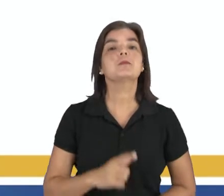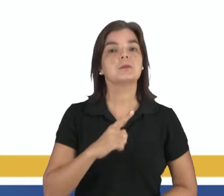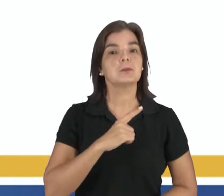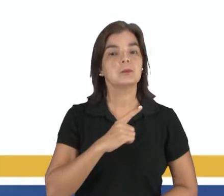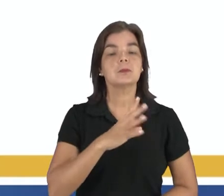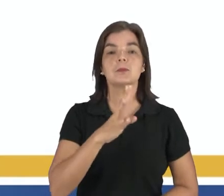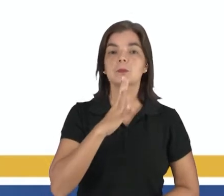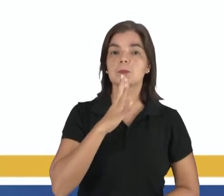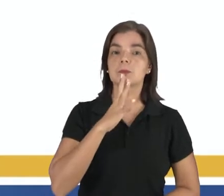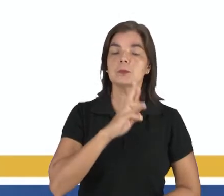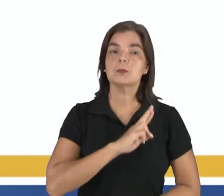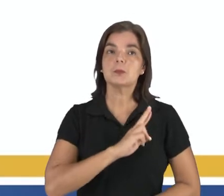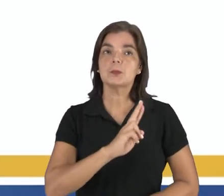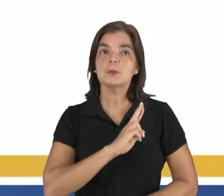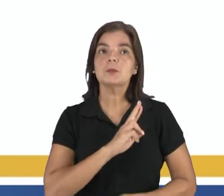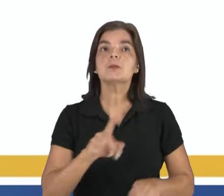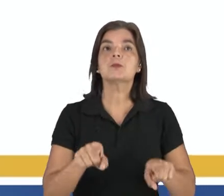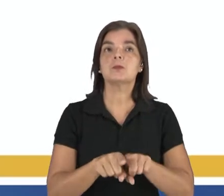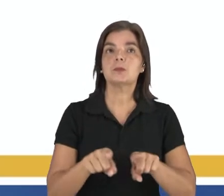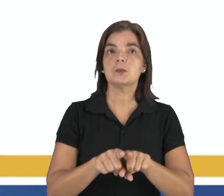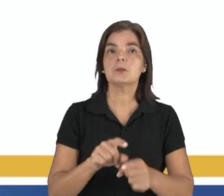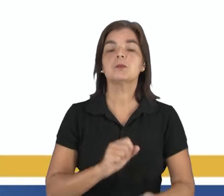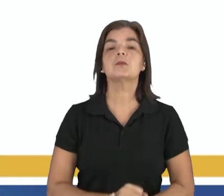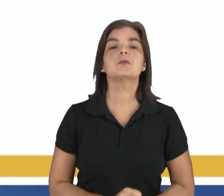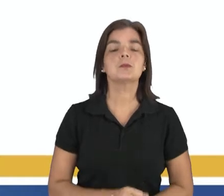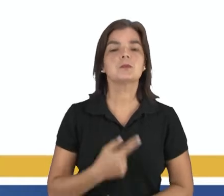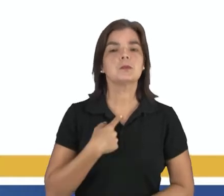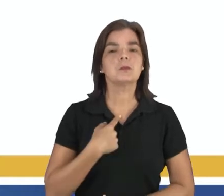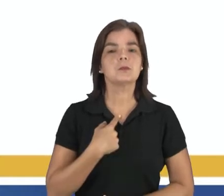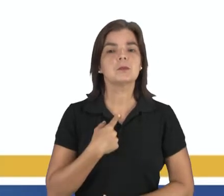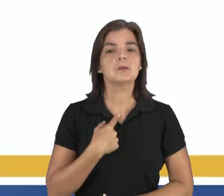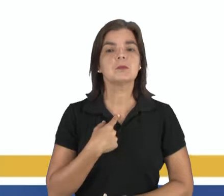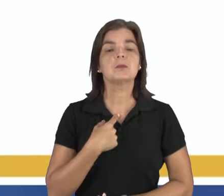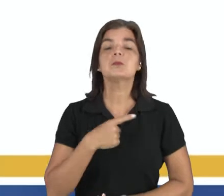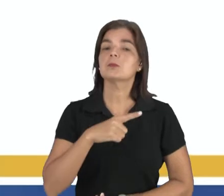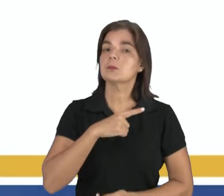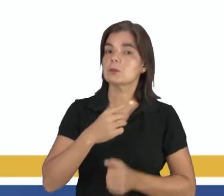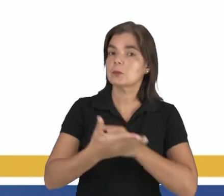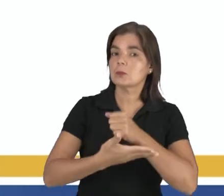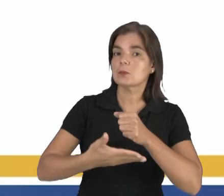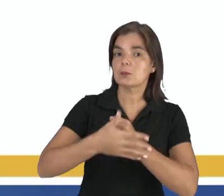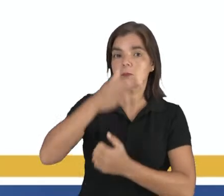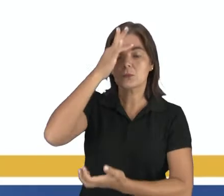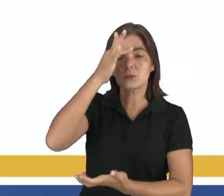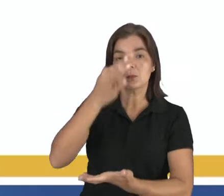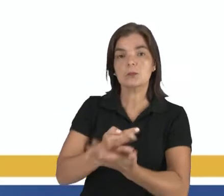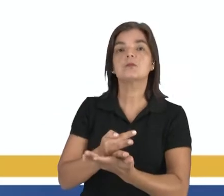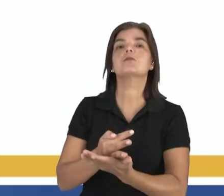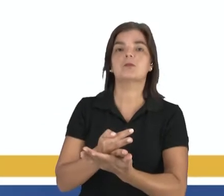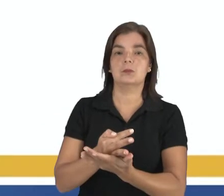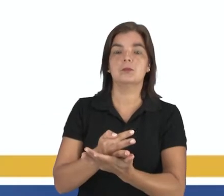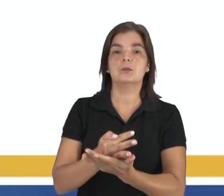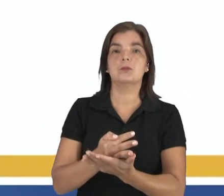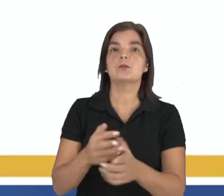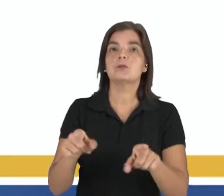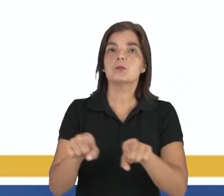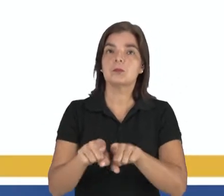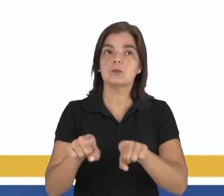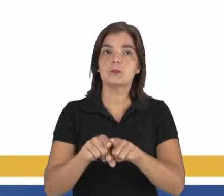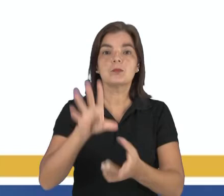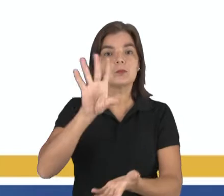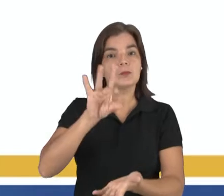Existe também o conhecimento religioso, em que é baseado na fé, em que seus dogmas